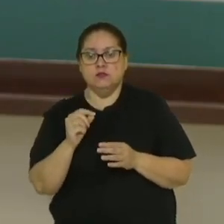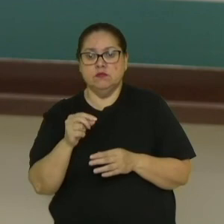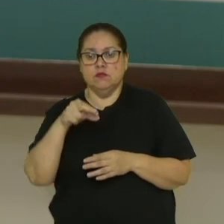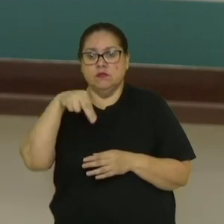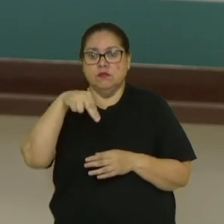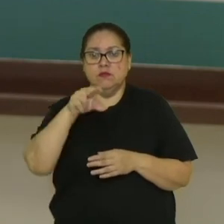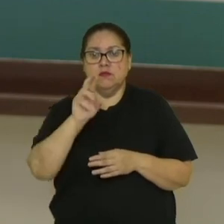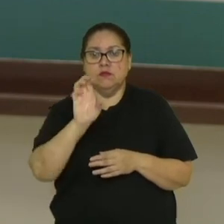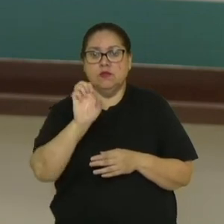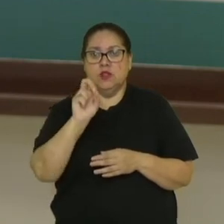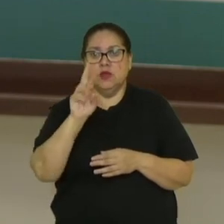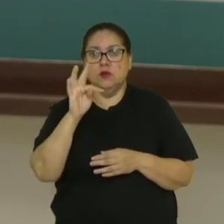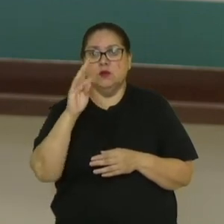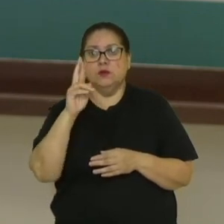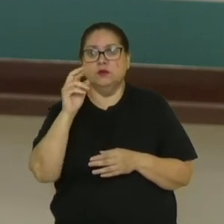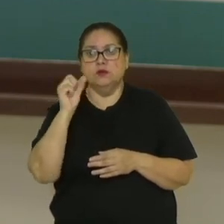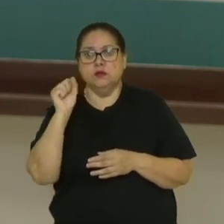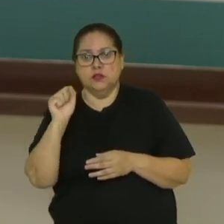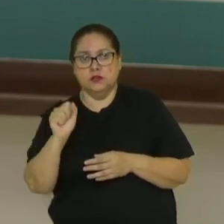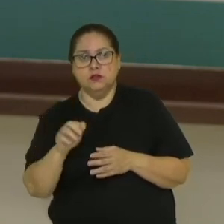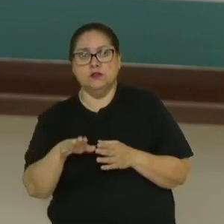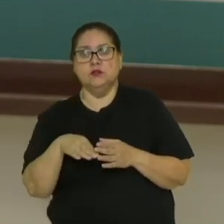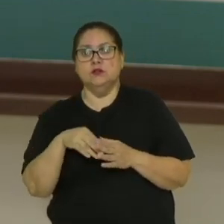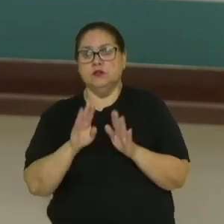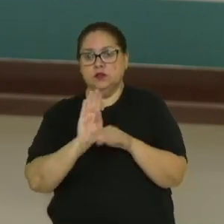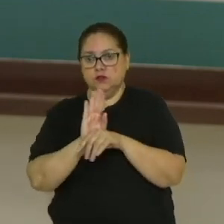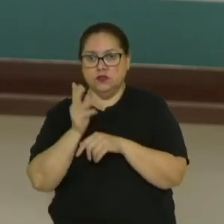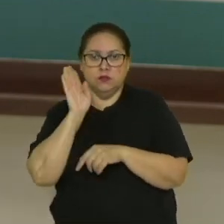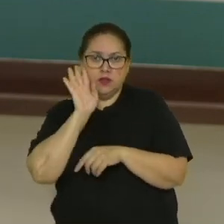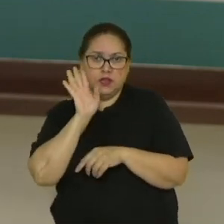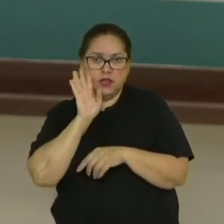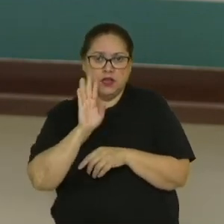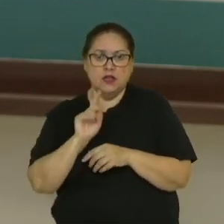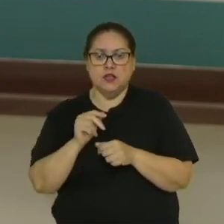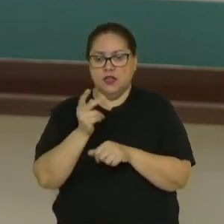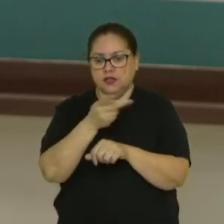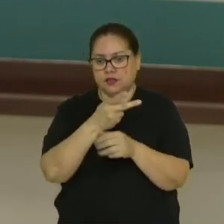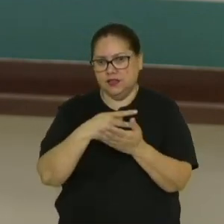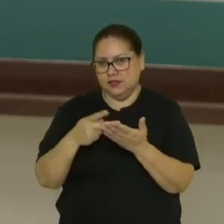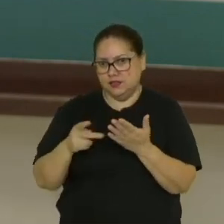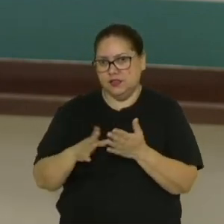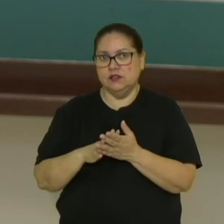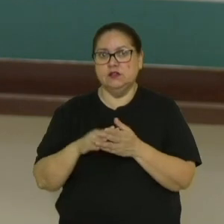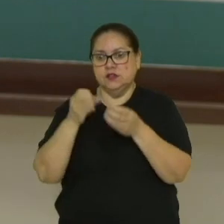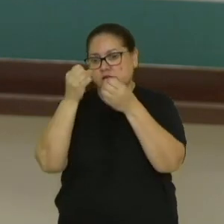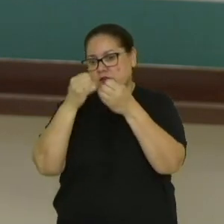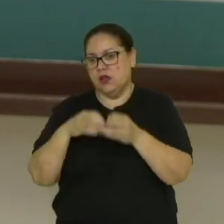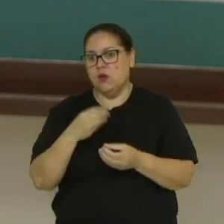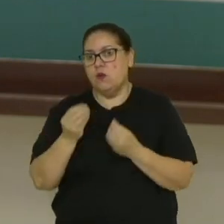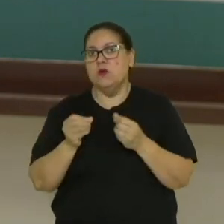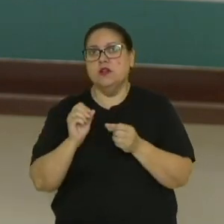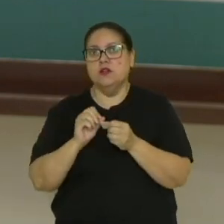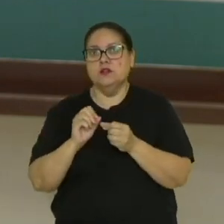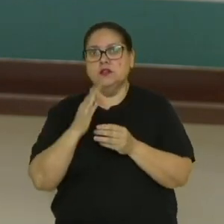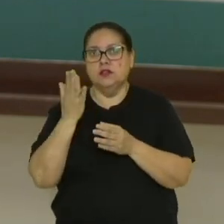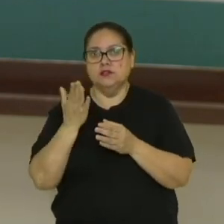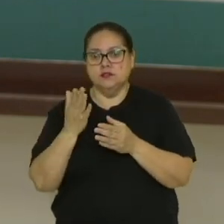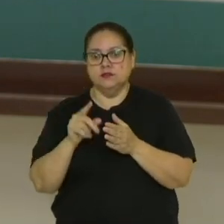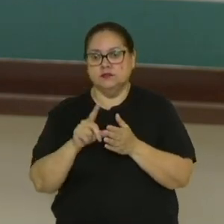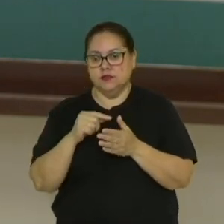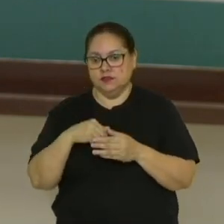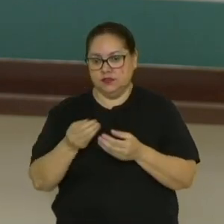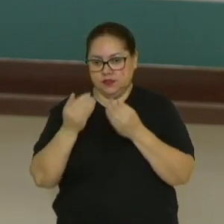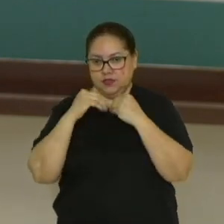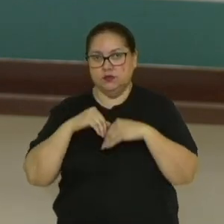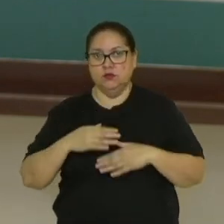como a gente viu aqui em alguns slides anteriores. Mas o vídeo é bem legal, né? Estilo desenho animado, que vai explicar sobre como funciona o antiácido.